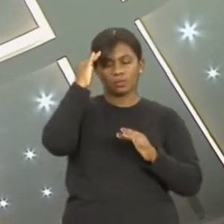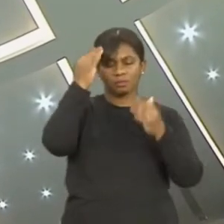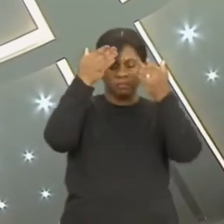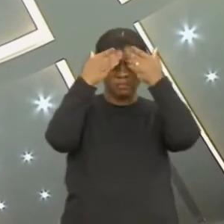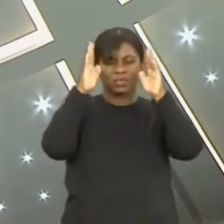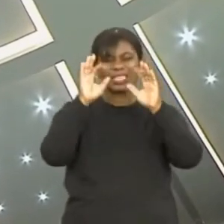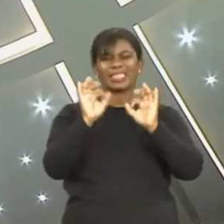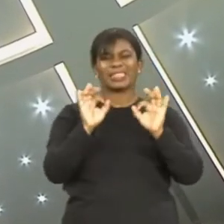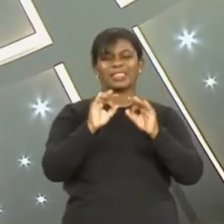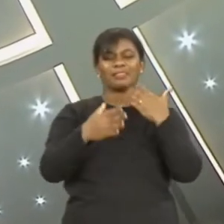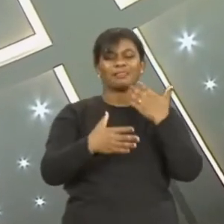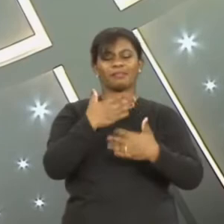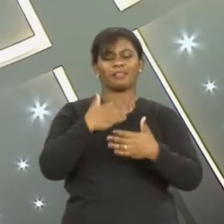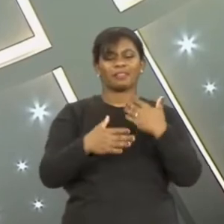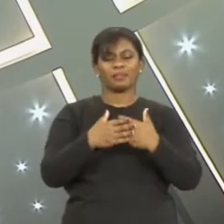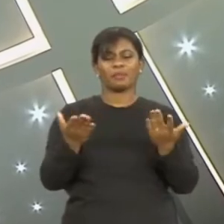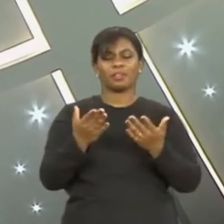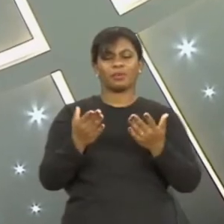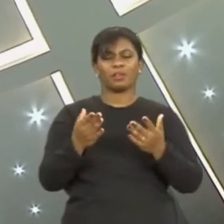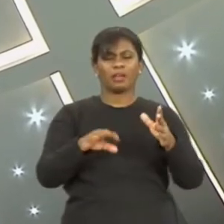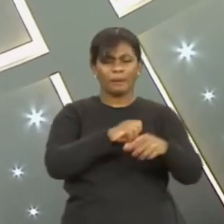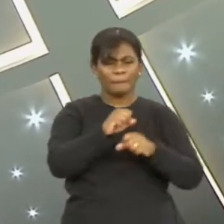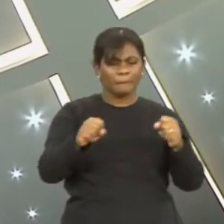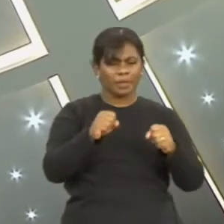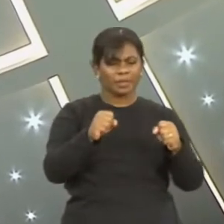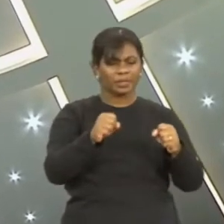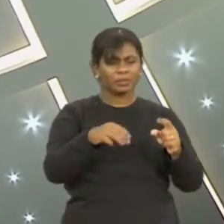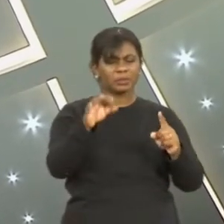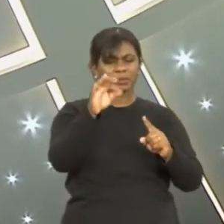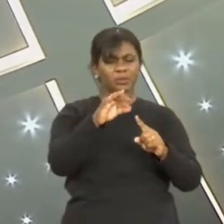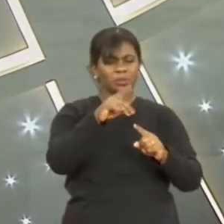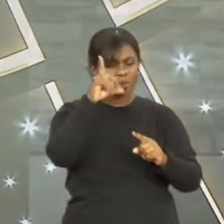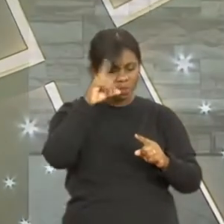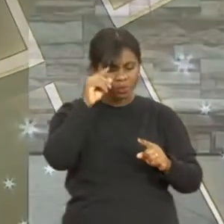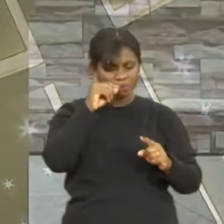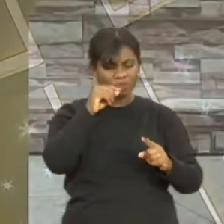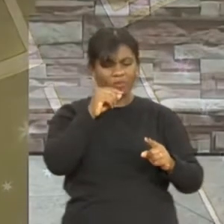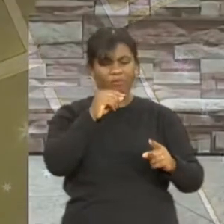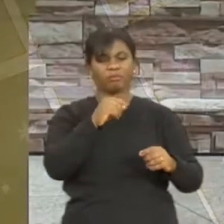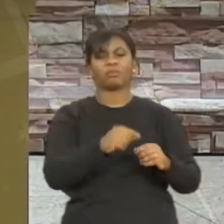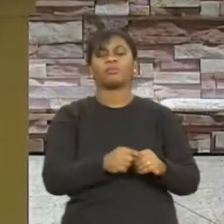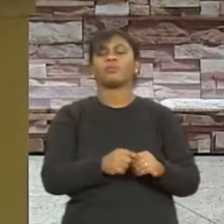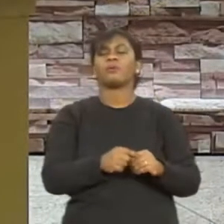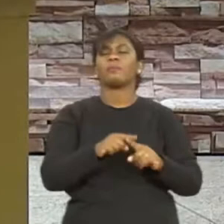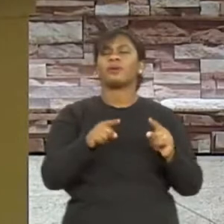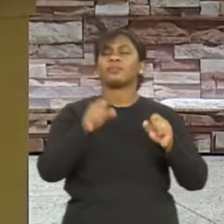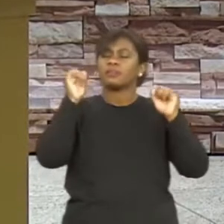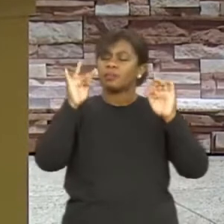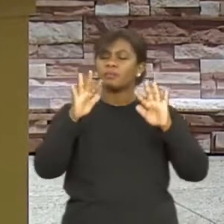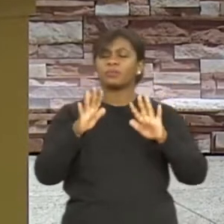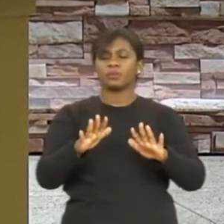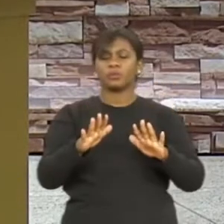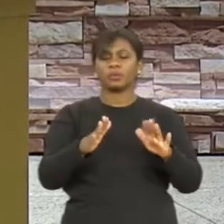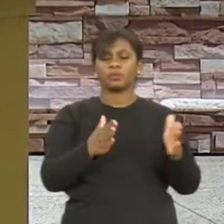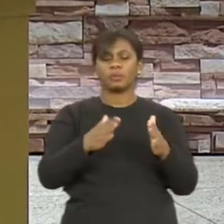nos atrapalhe agora. Amarra o espírito do sono, da distração, mas abençoe esse momento da palavra.